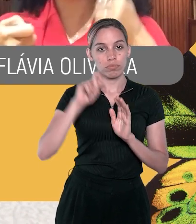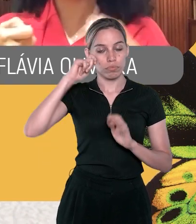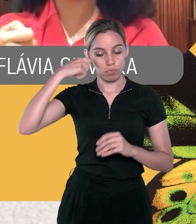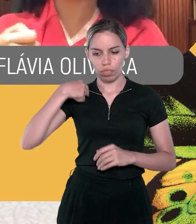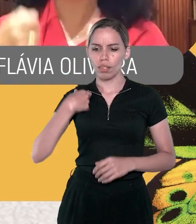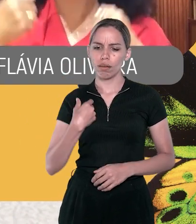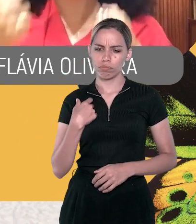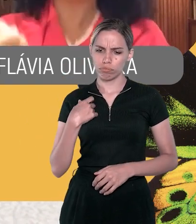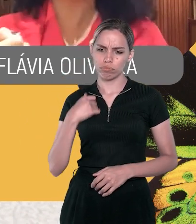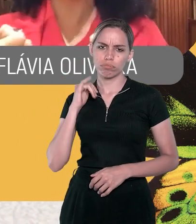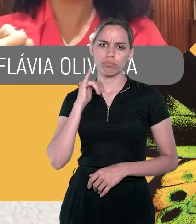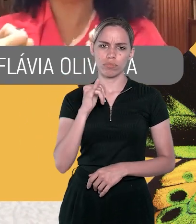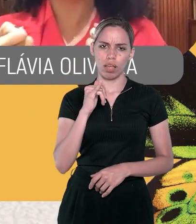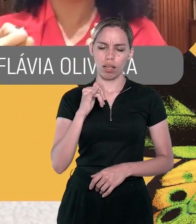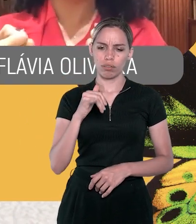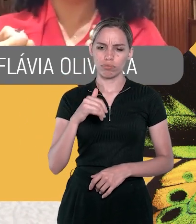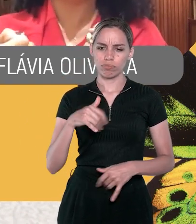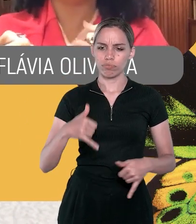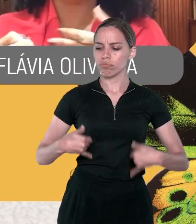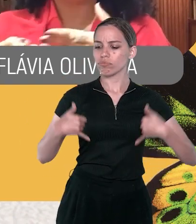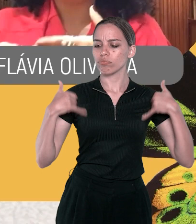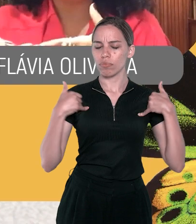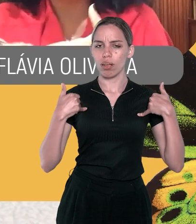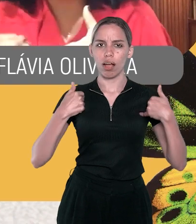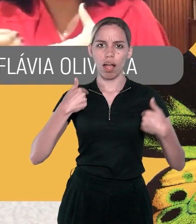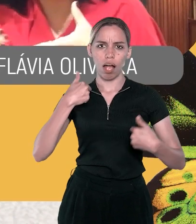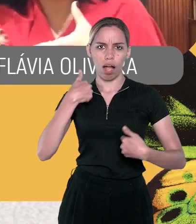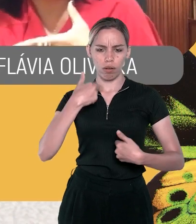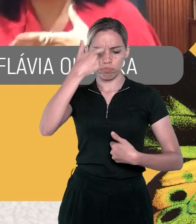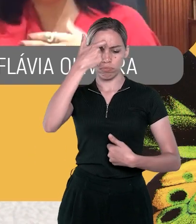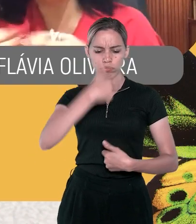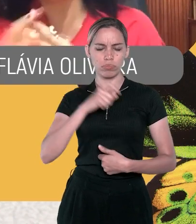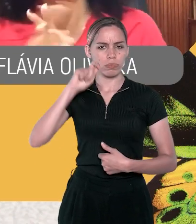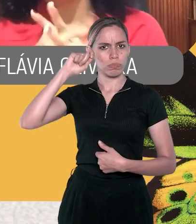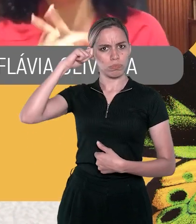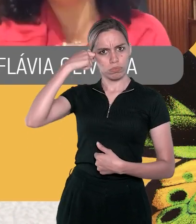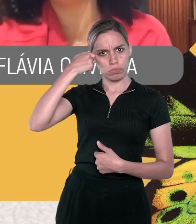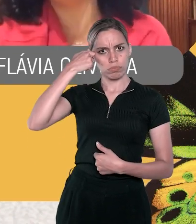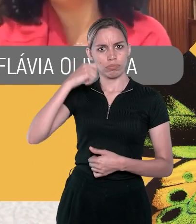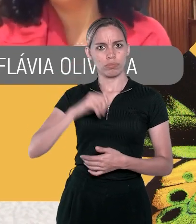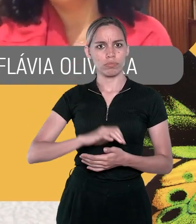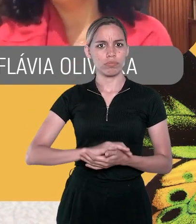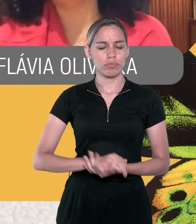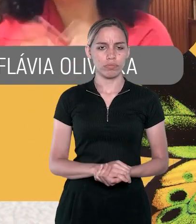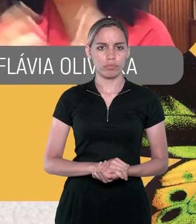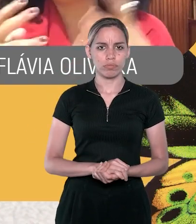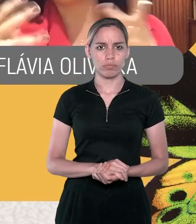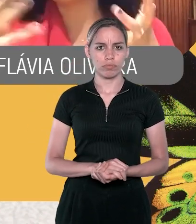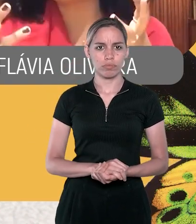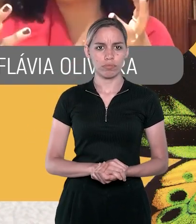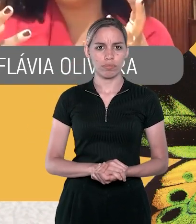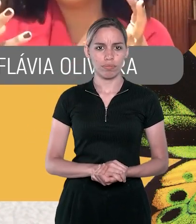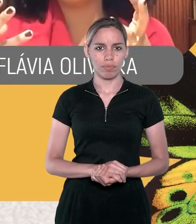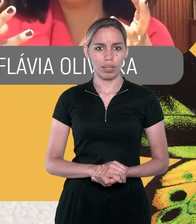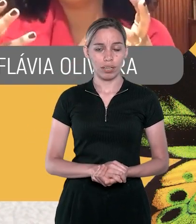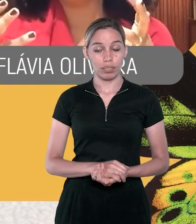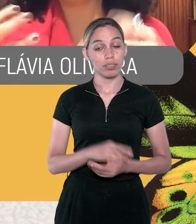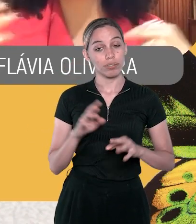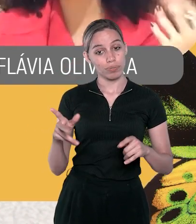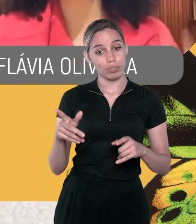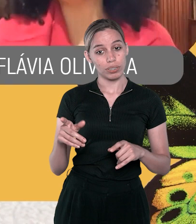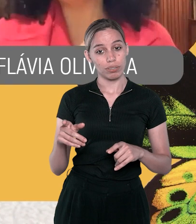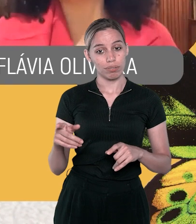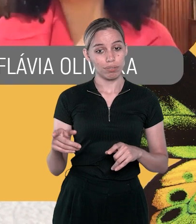afirmativa, assertiva e orgulhosa, né? Que é diferente do disfarce, né?